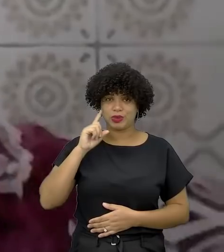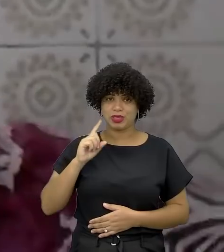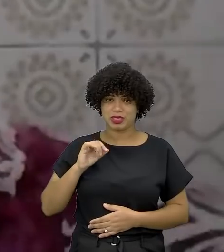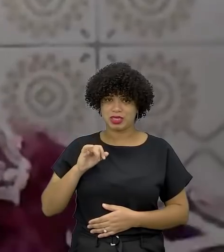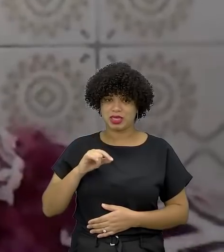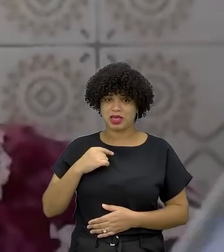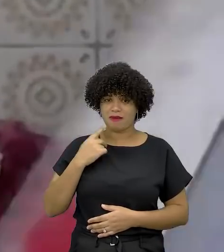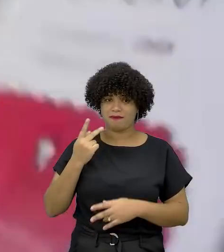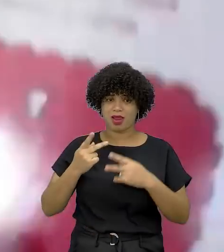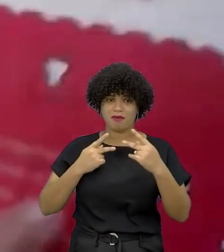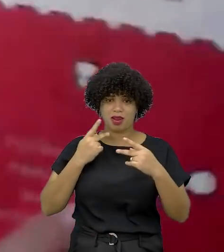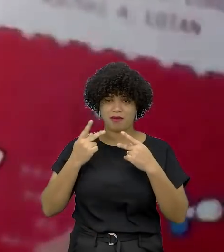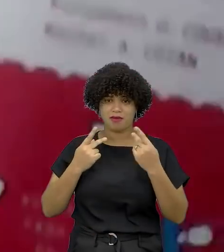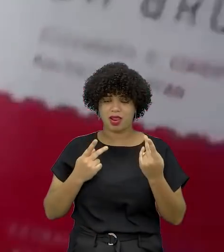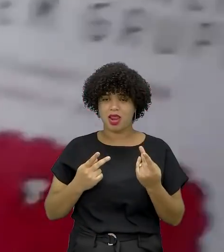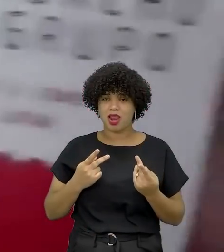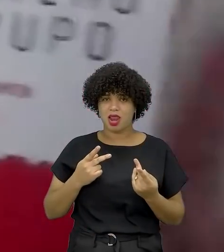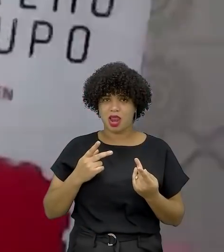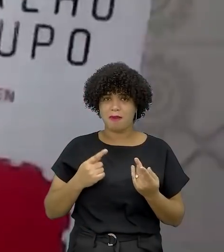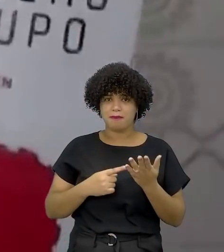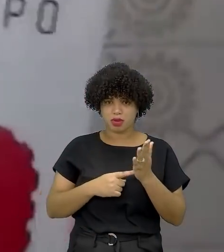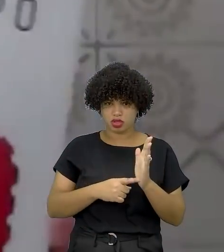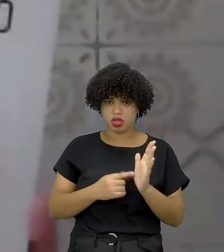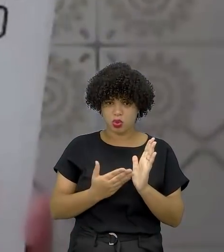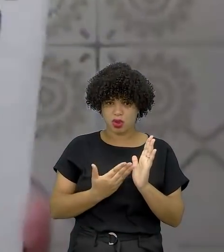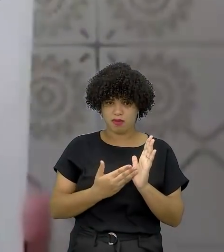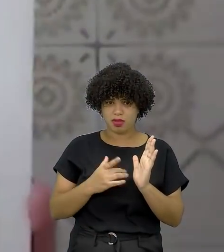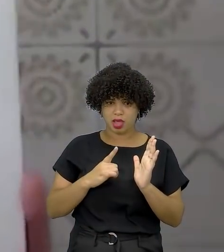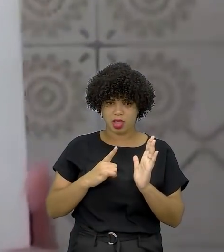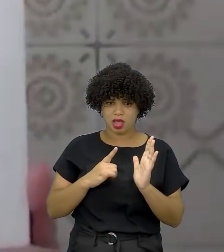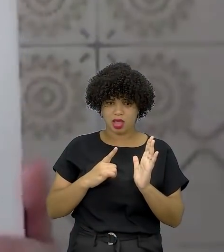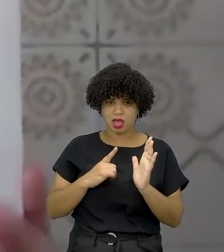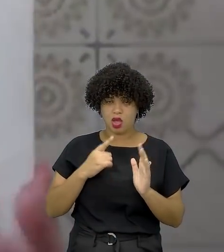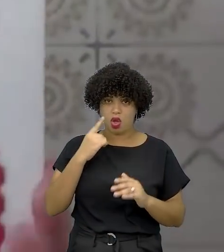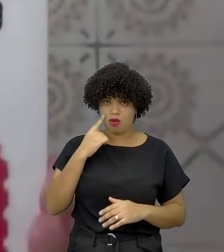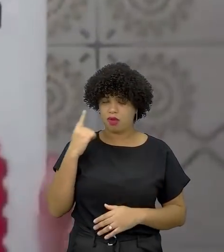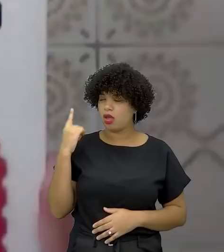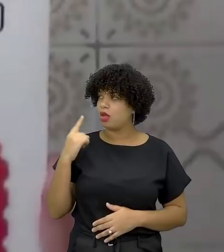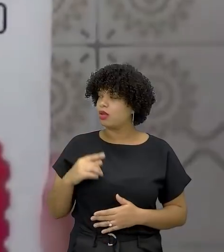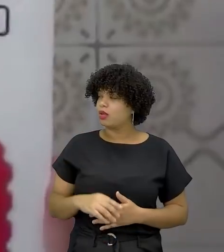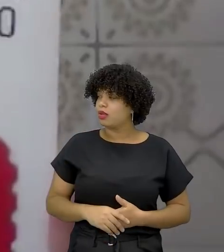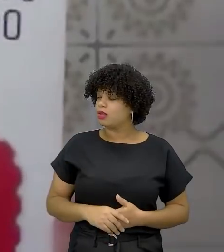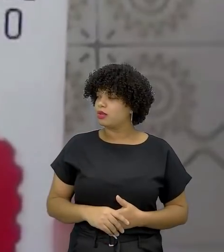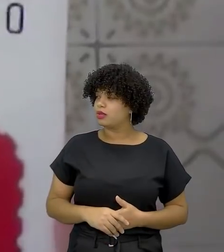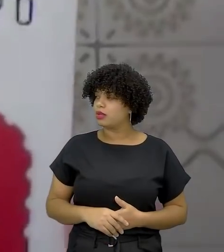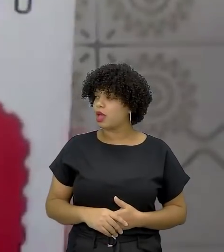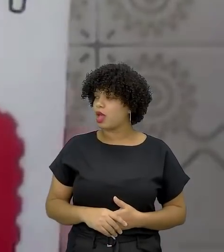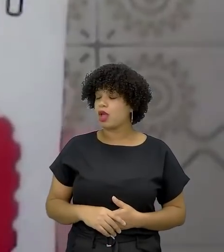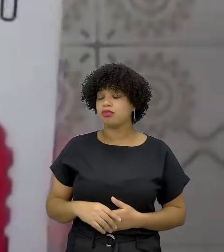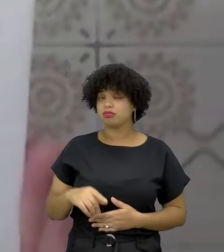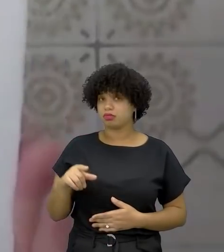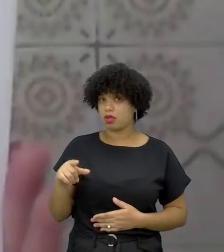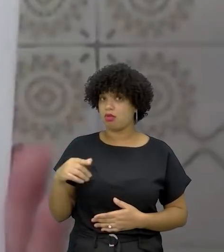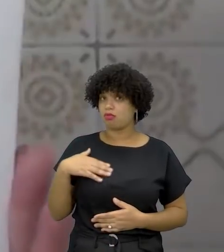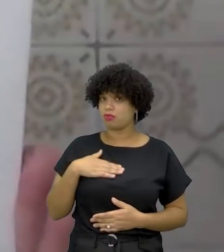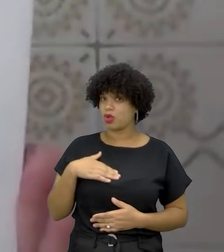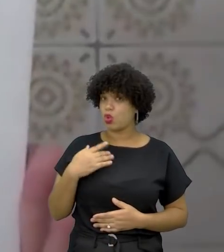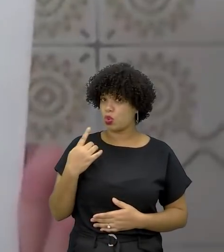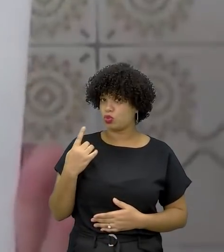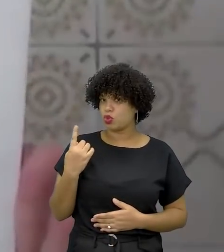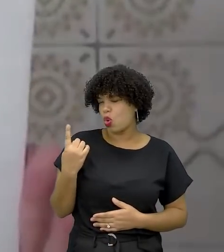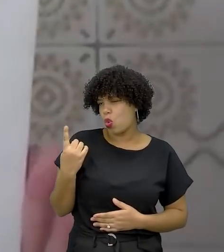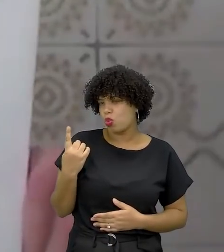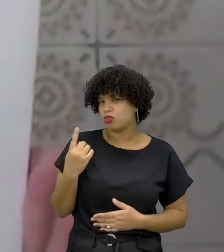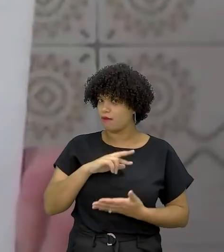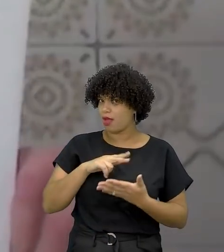falando, apareceu os livros que a gente utiliza, né, como nosso aporte teórico, um dos livros, né, se vocês